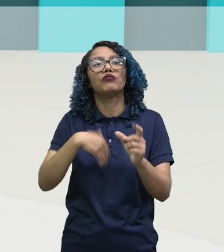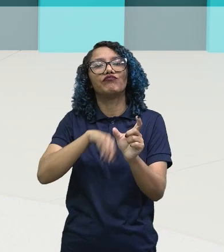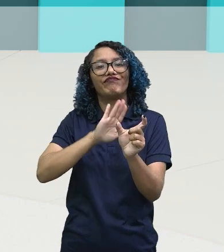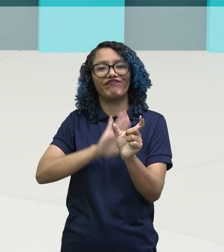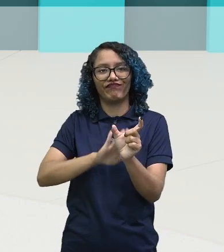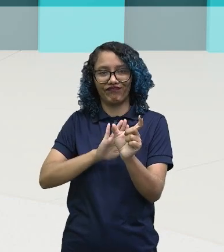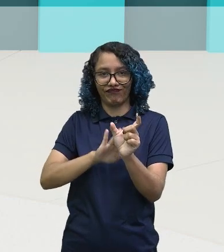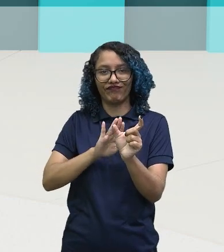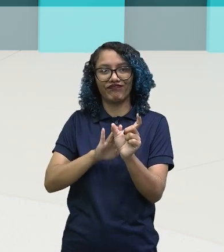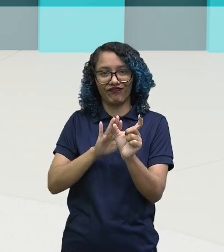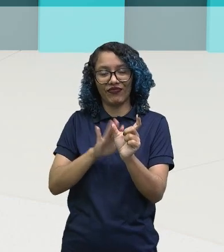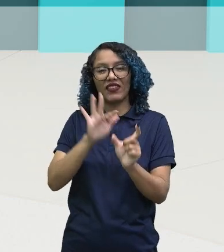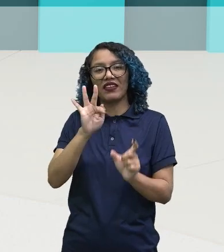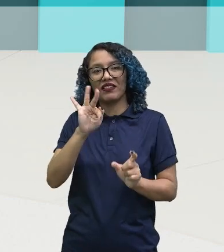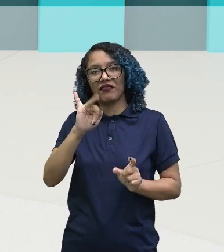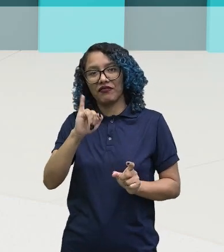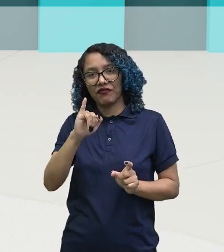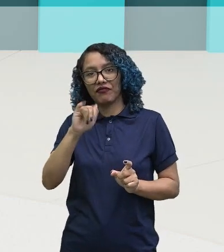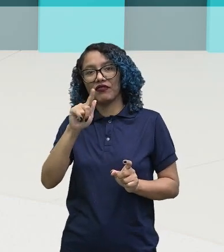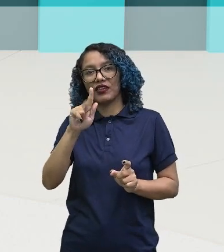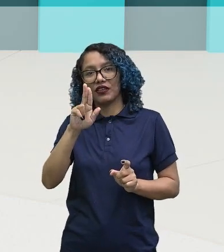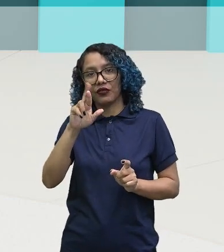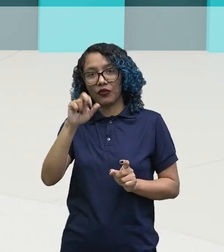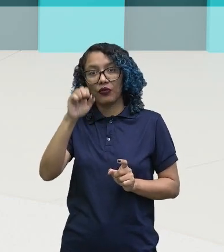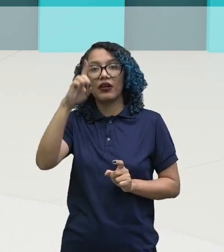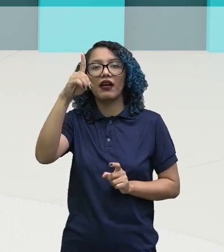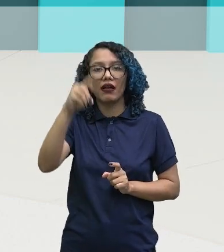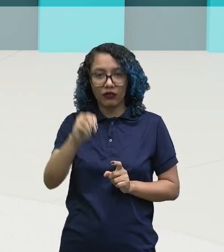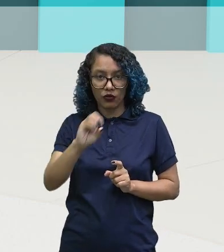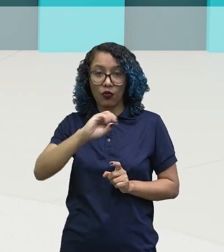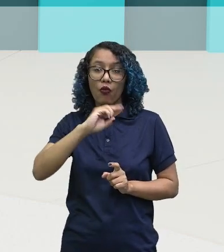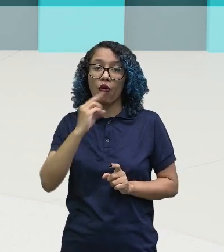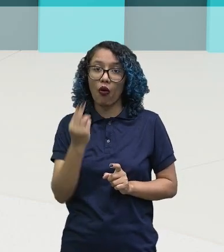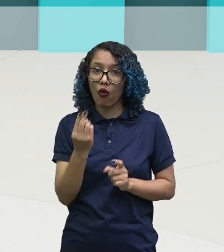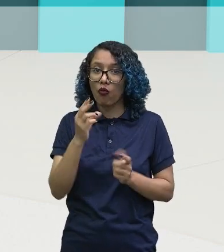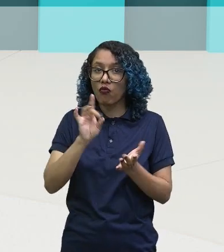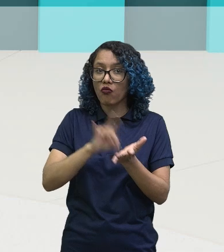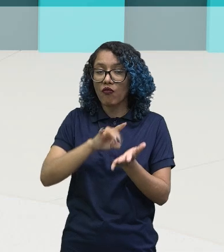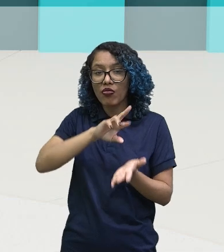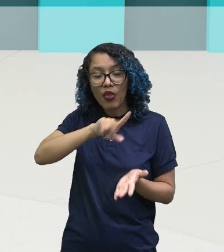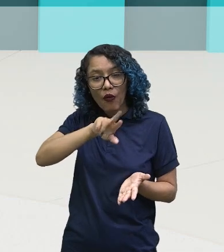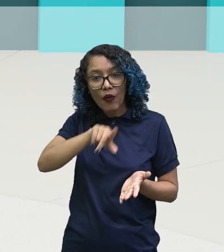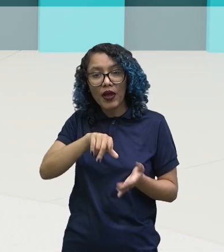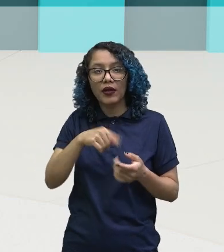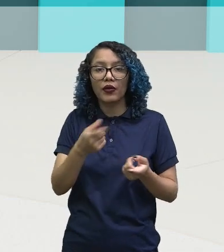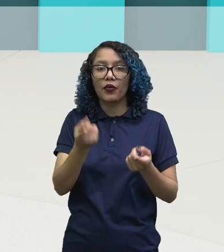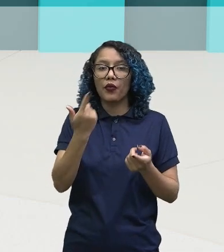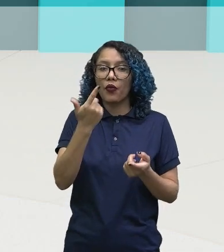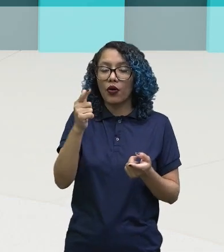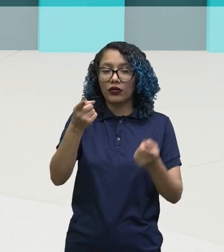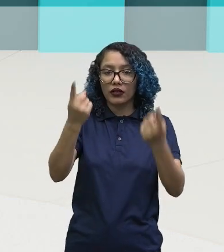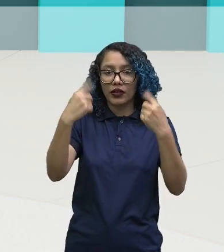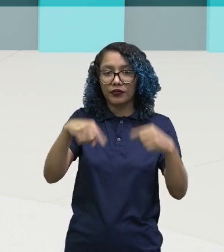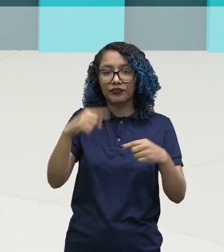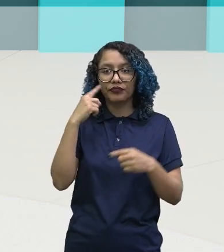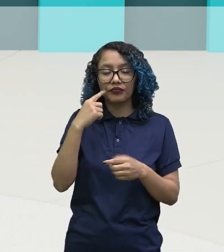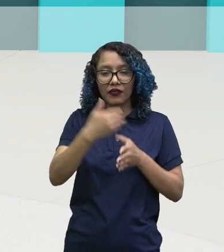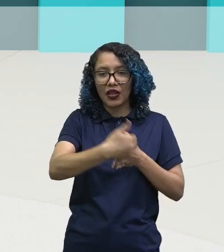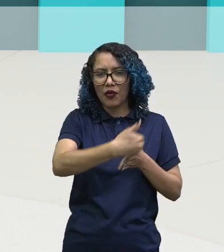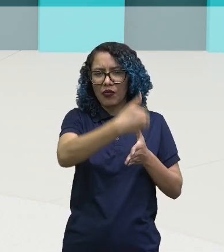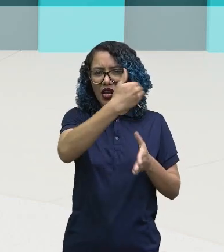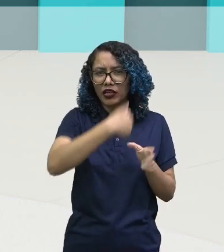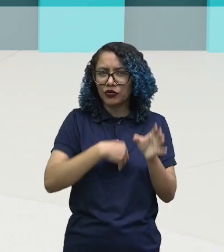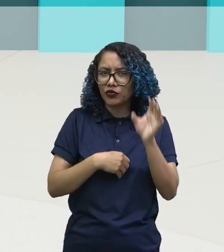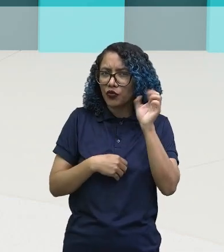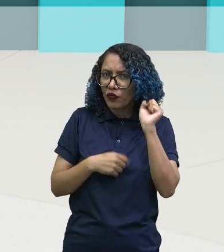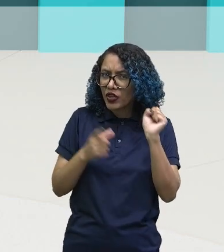conotativo, ou chamado de figurado, ou não real, beleza? As paredes têm ouvido. E será que as paredes, de fato, param lá